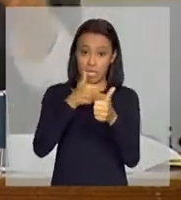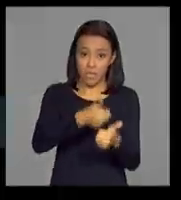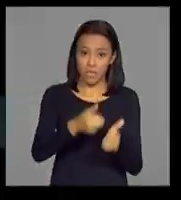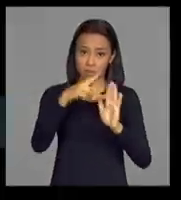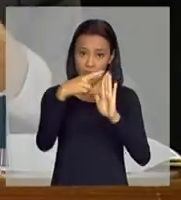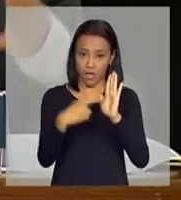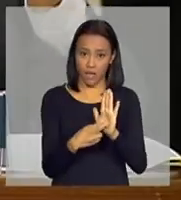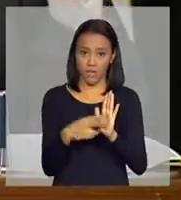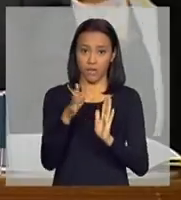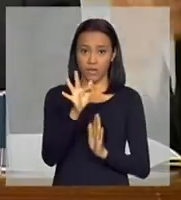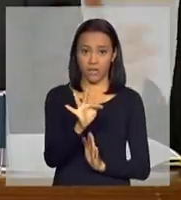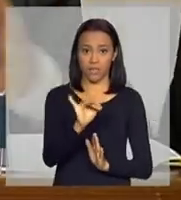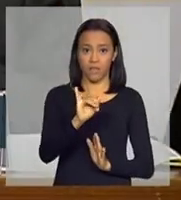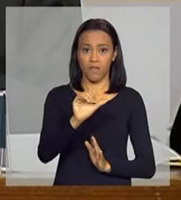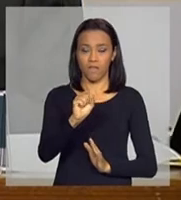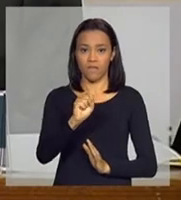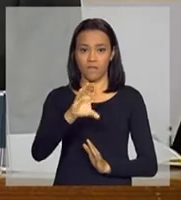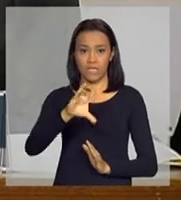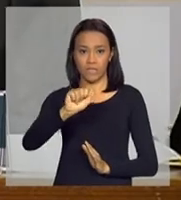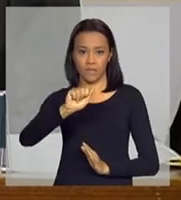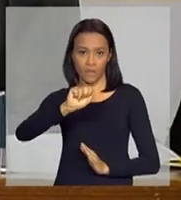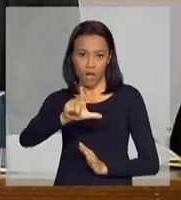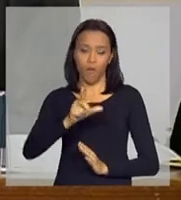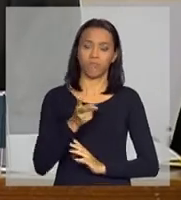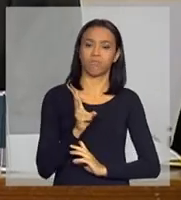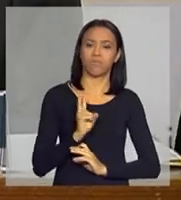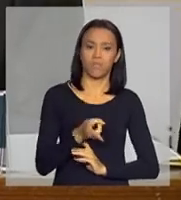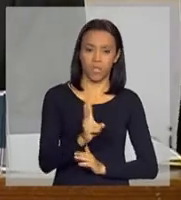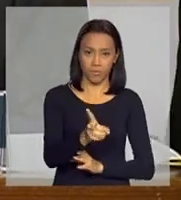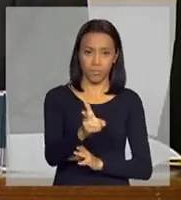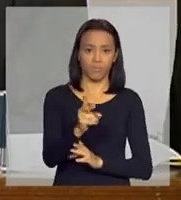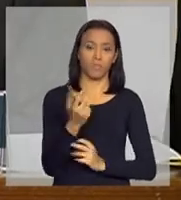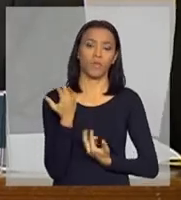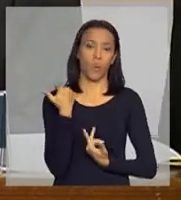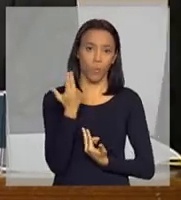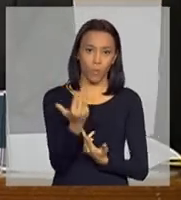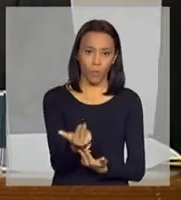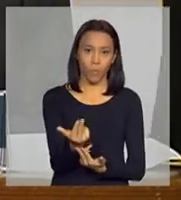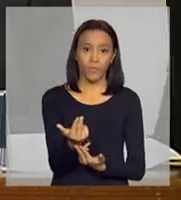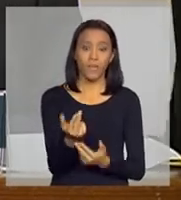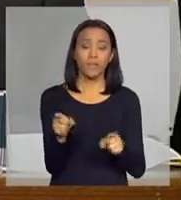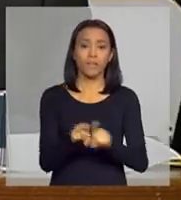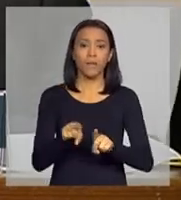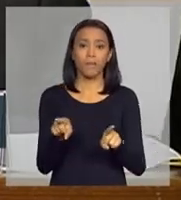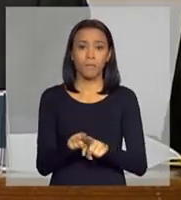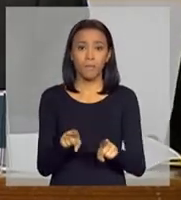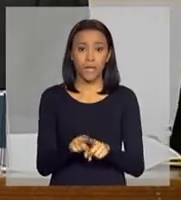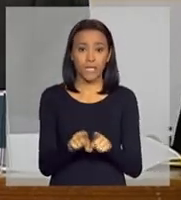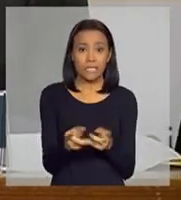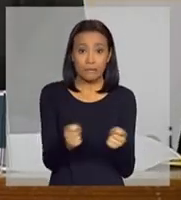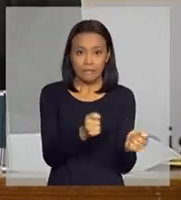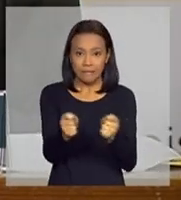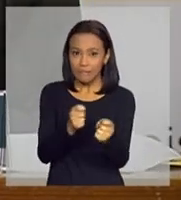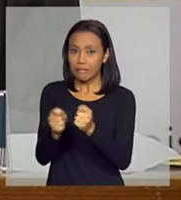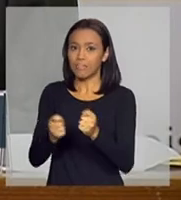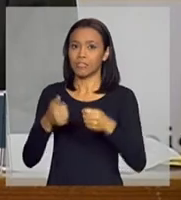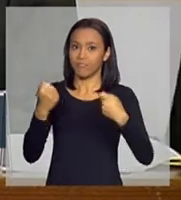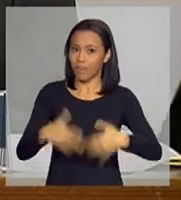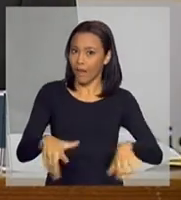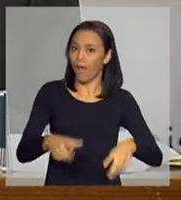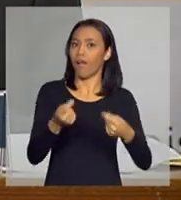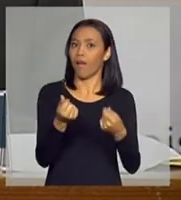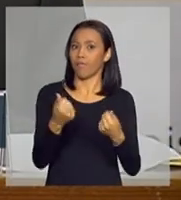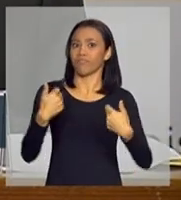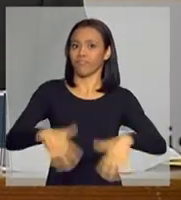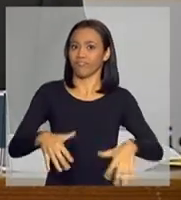fiscal só conforme vem ocorrendo nos últimos anos e como contenção de gastos de